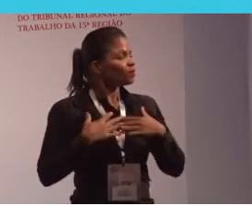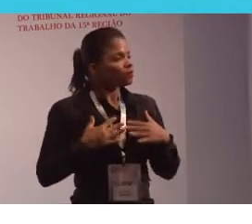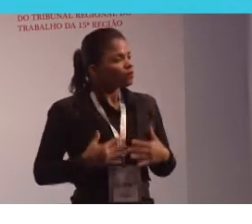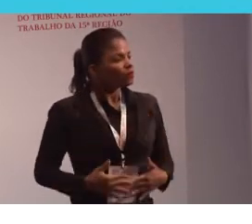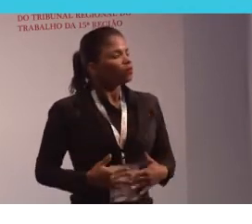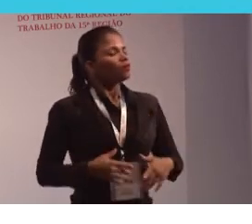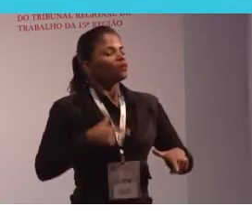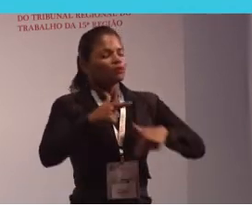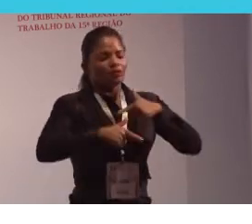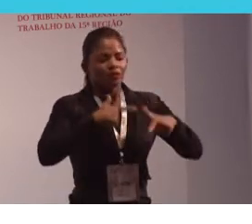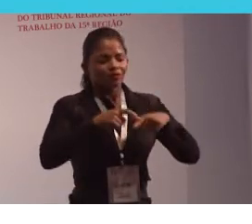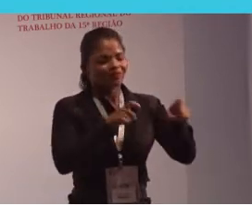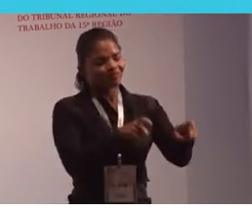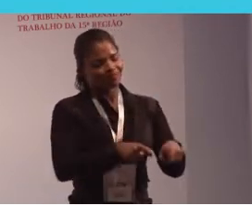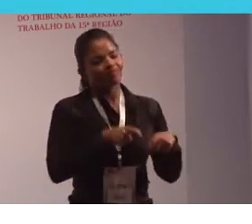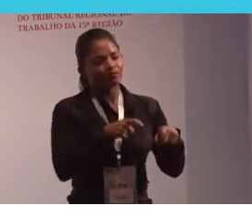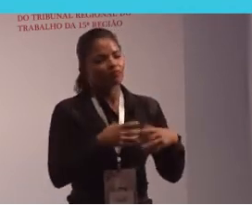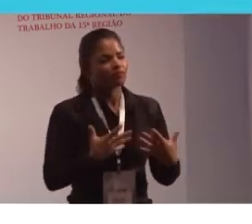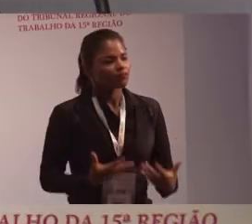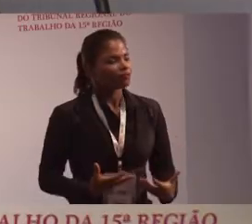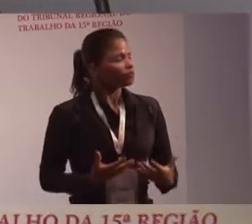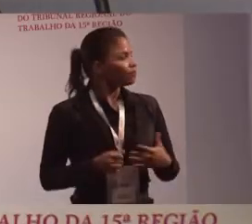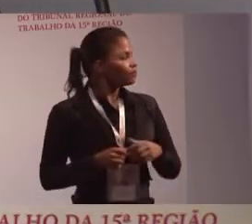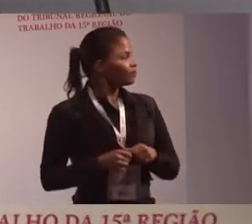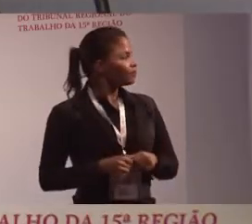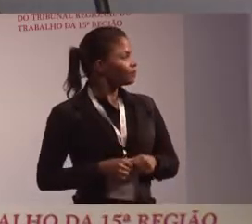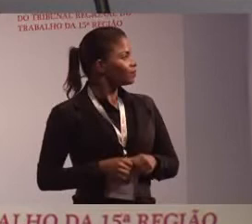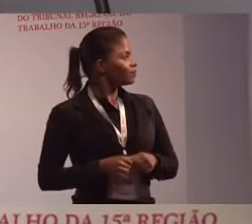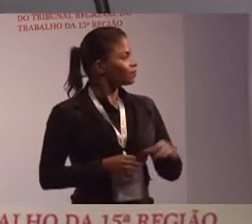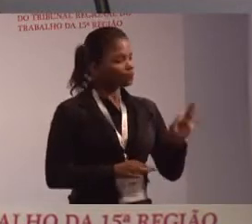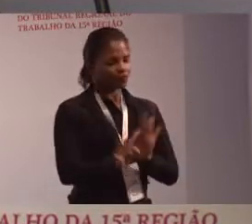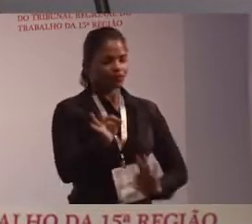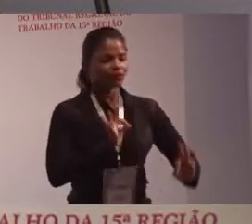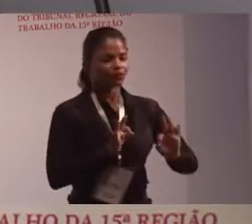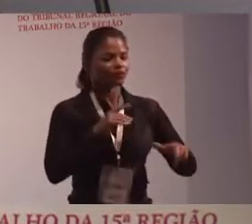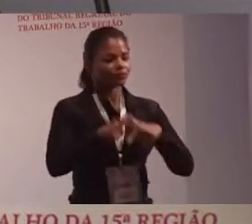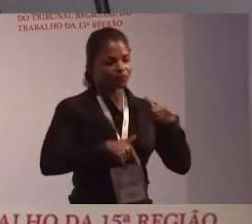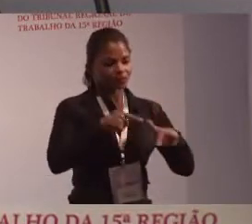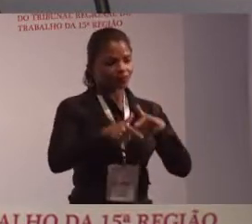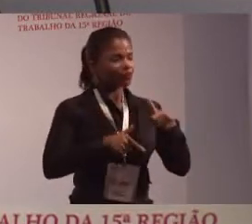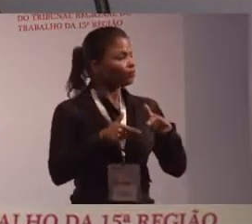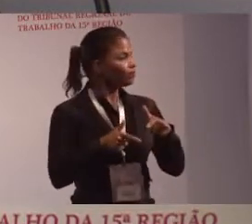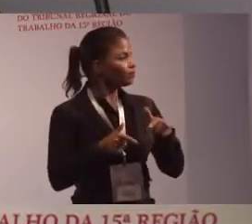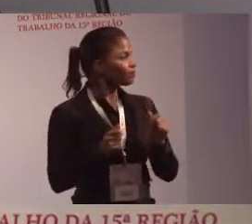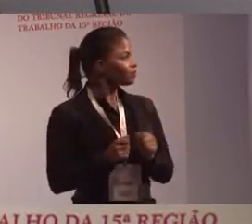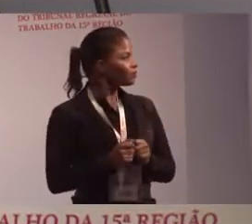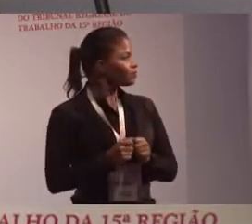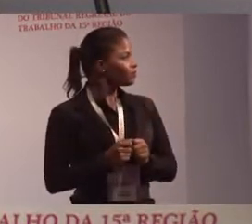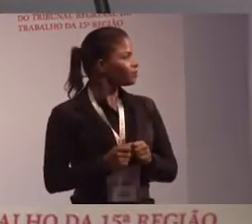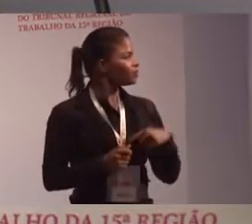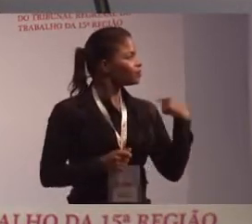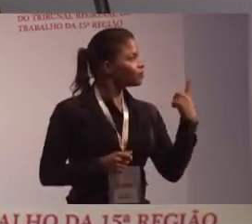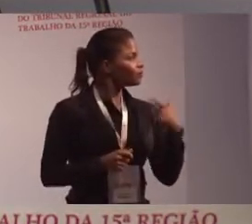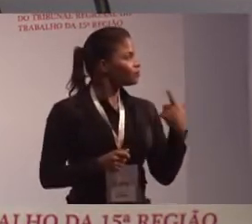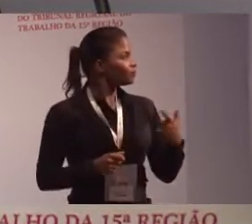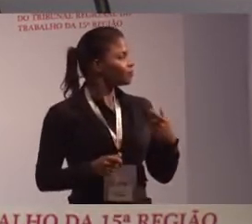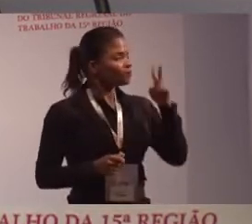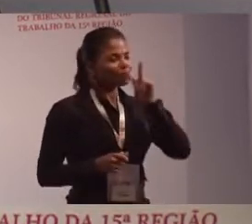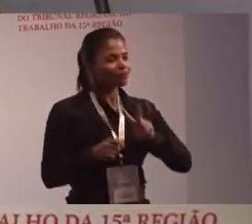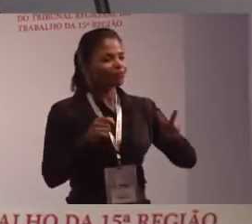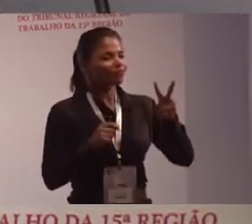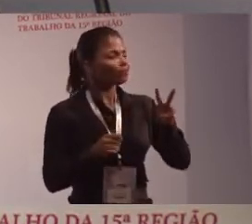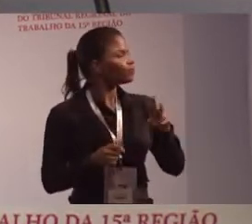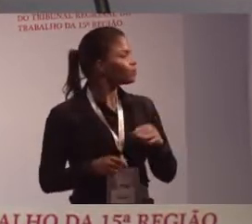para aquele trabalhador rural, por exemplo, tá? Na organização de trabalho, a gente já está vivendo isso,